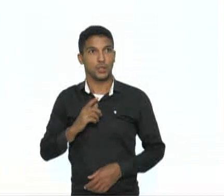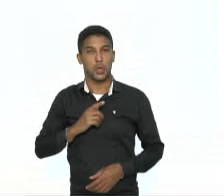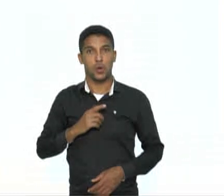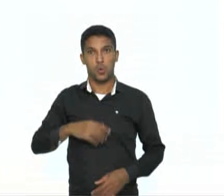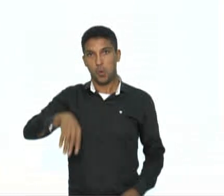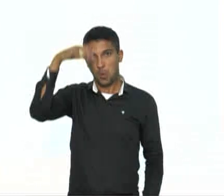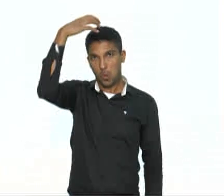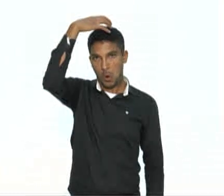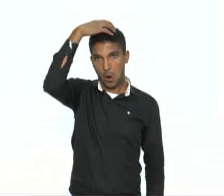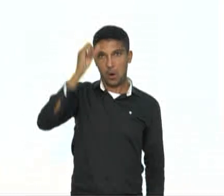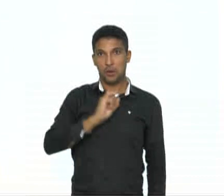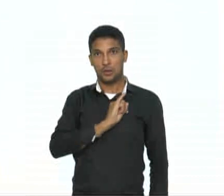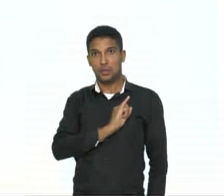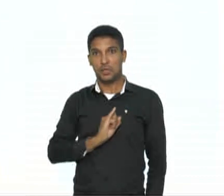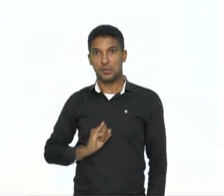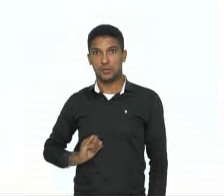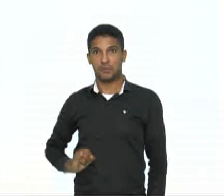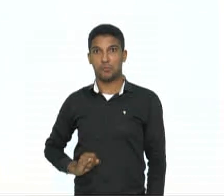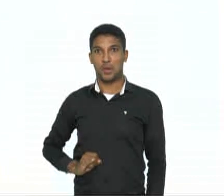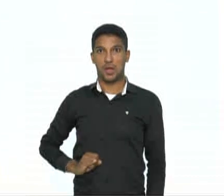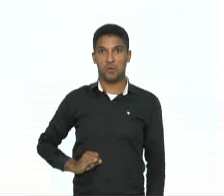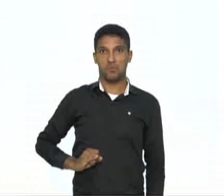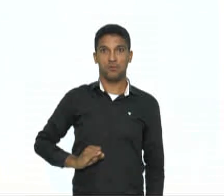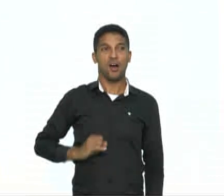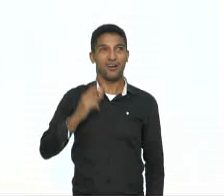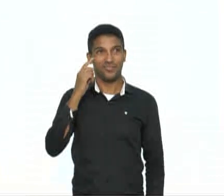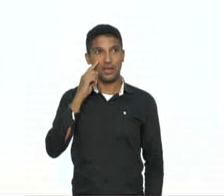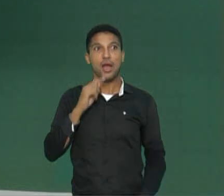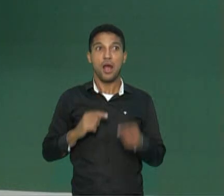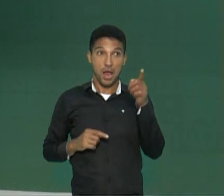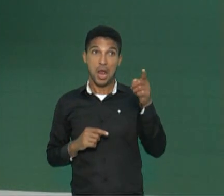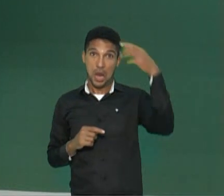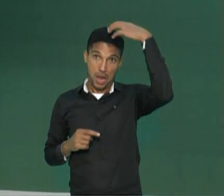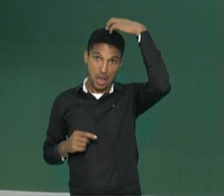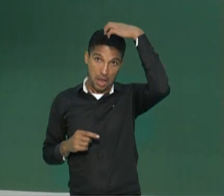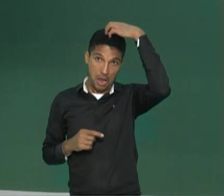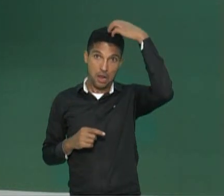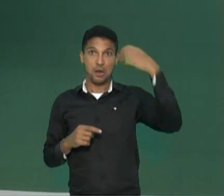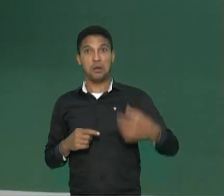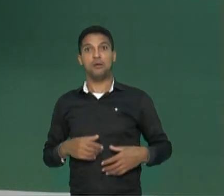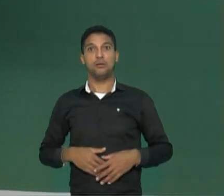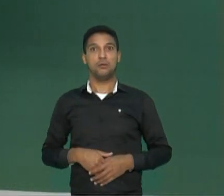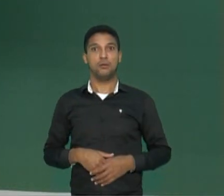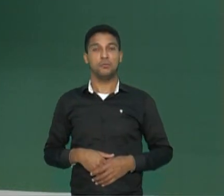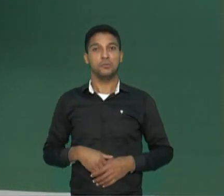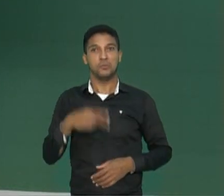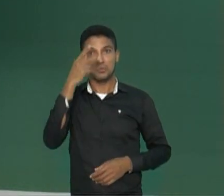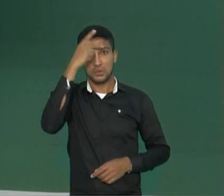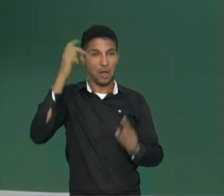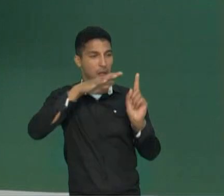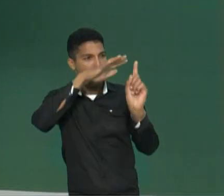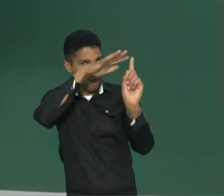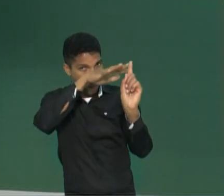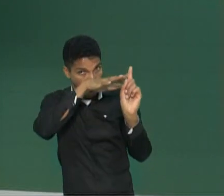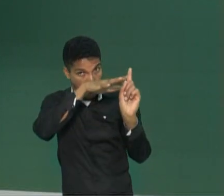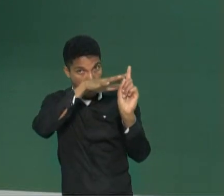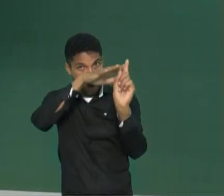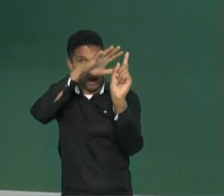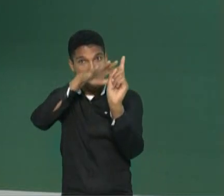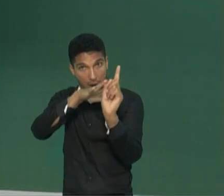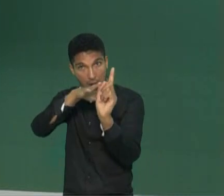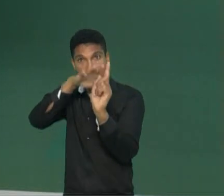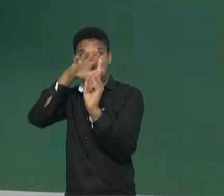eles eram quase elevados a deuses também e a reis. Os reis eram elevados a deuses. Então, eles tinham essas auréolas